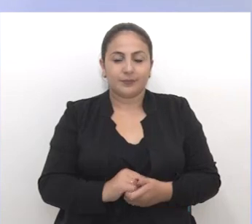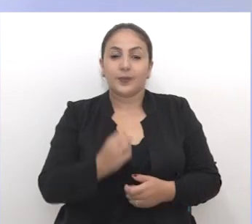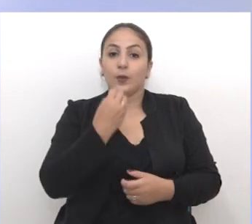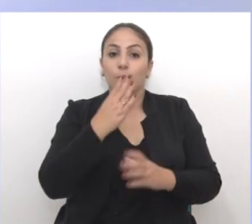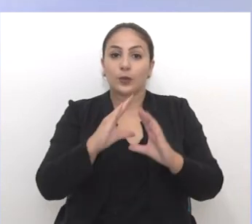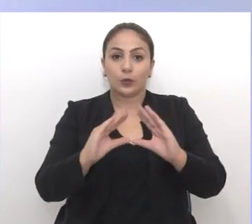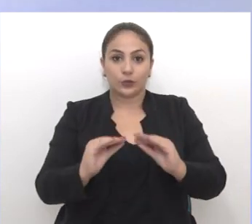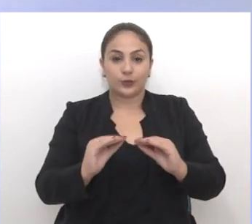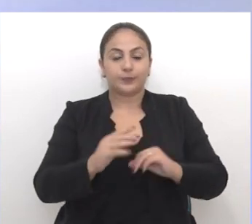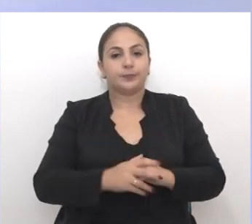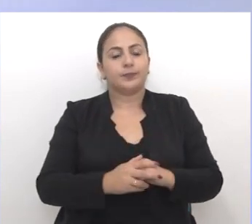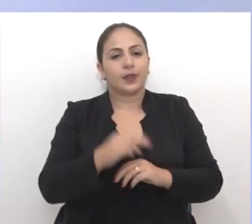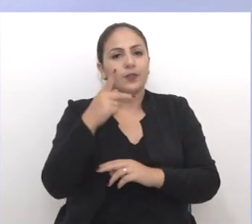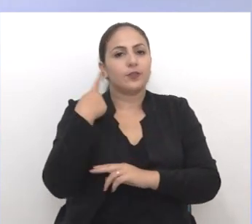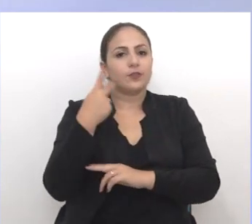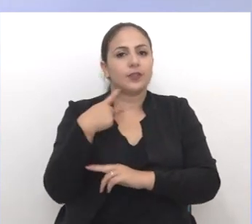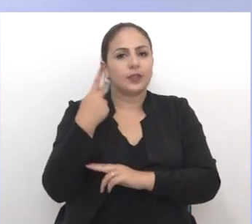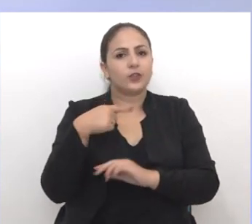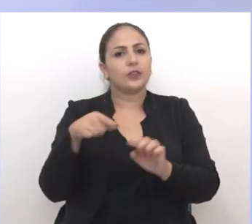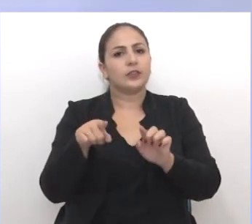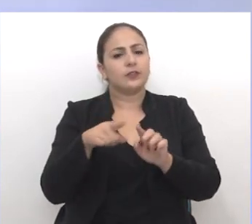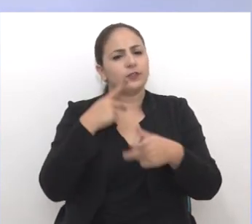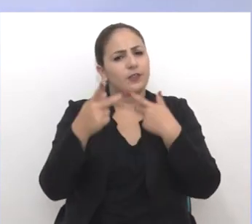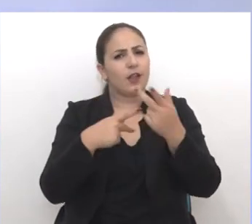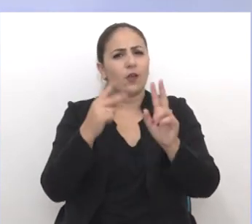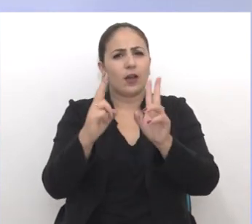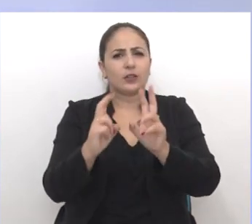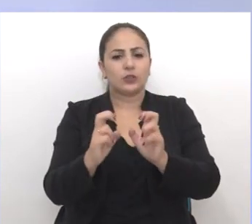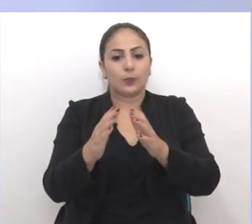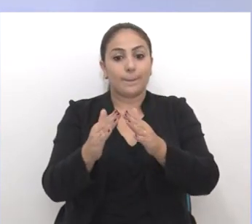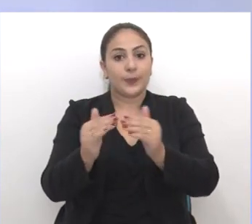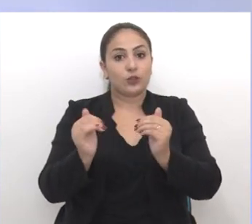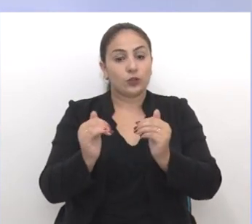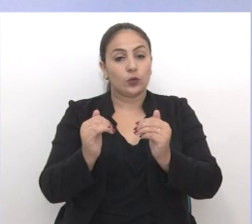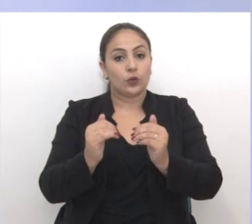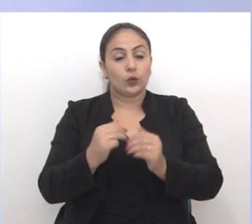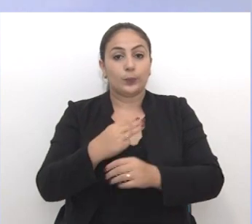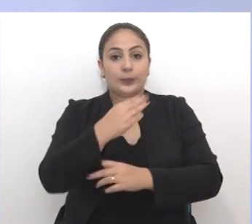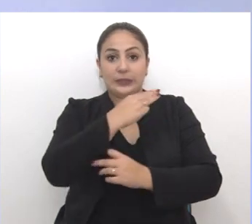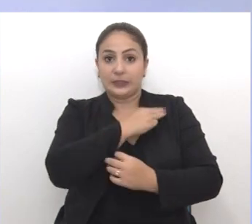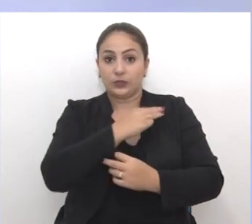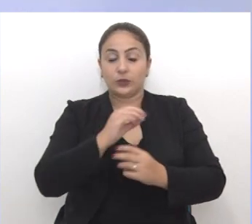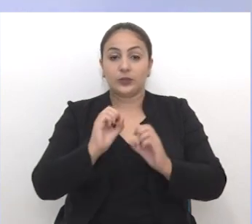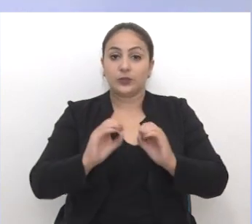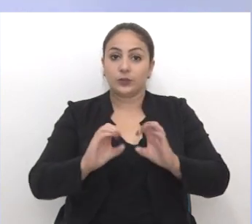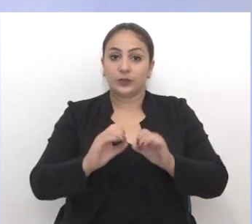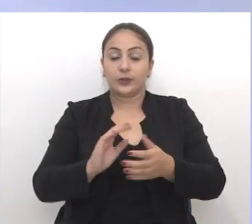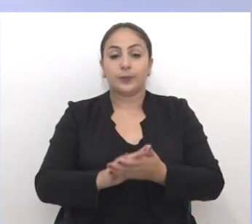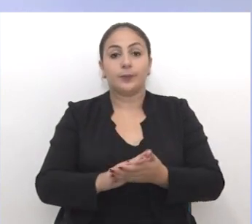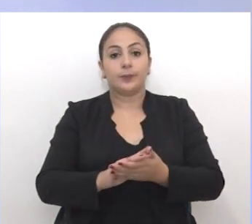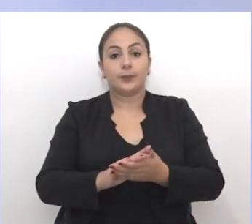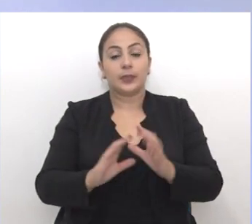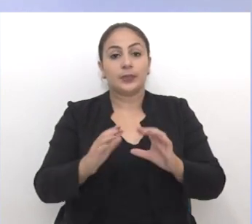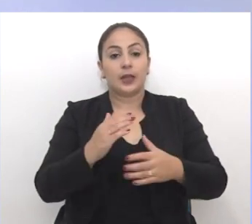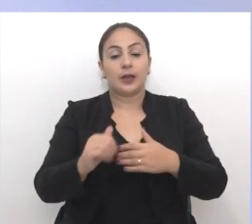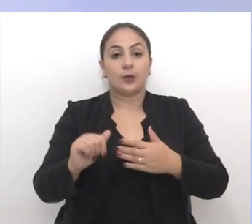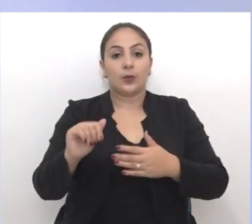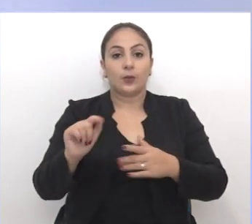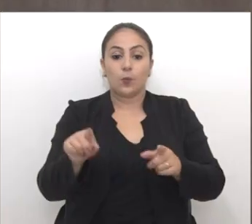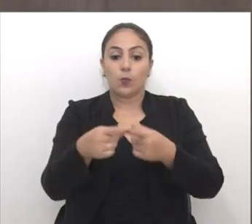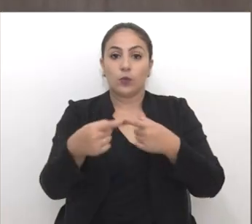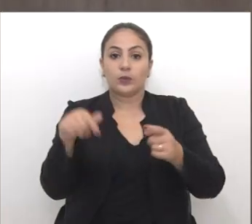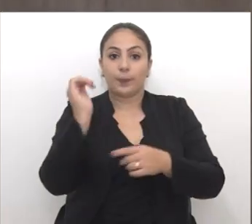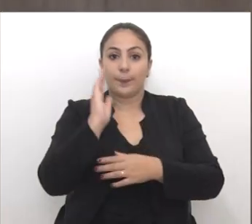Boa noite. Vereadores se pronunciam sobre o pedido do ministro da Educação para cantar hino nacional nas